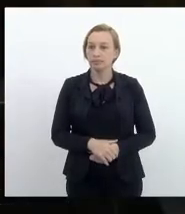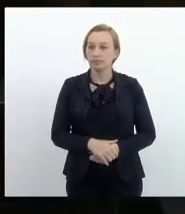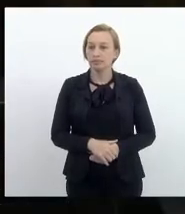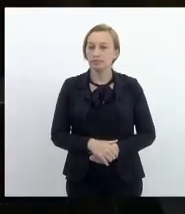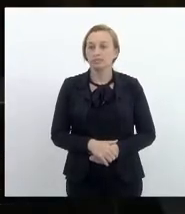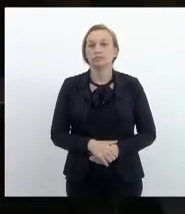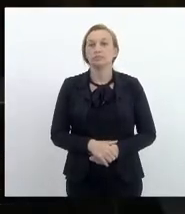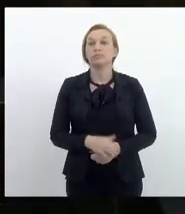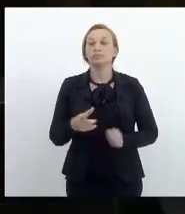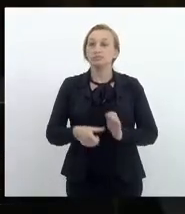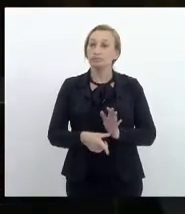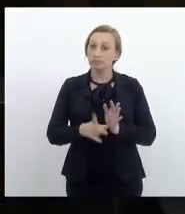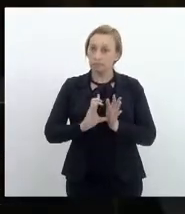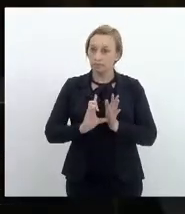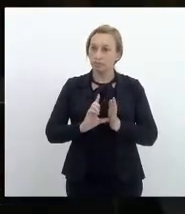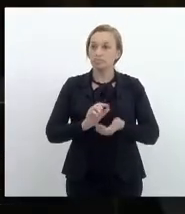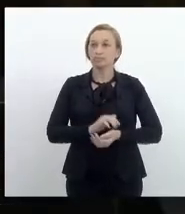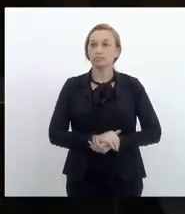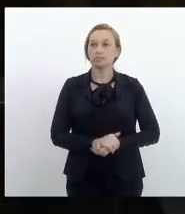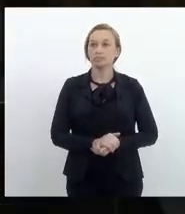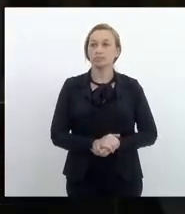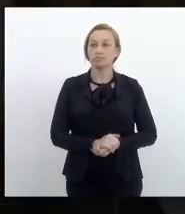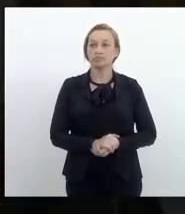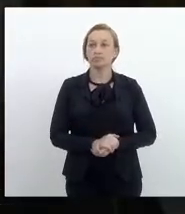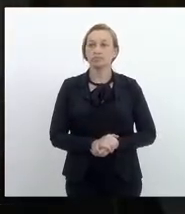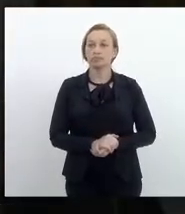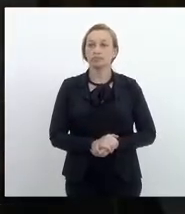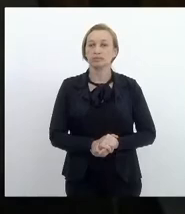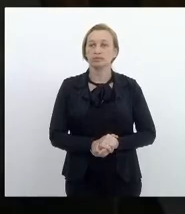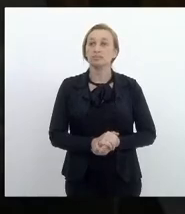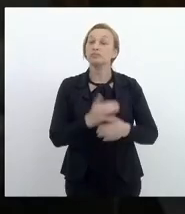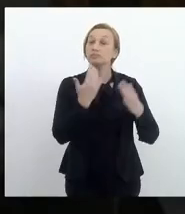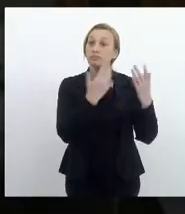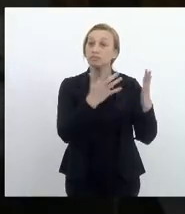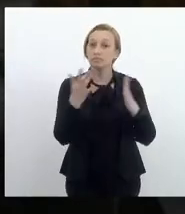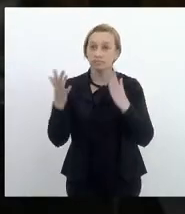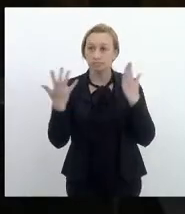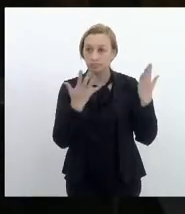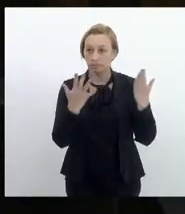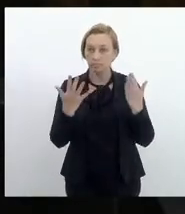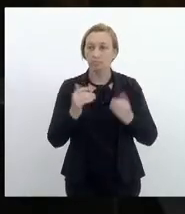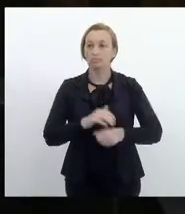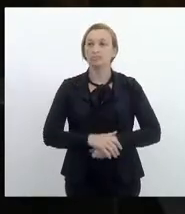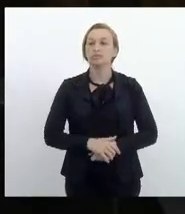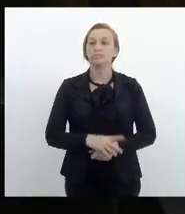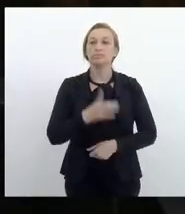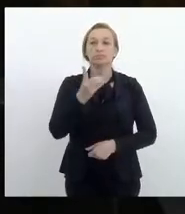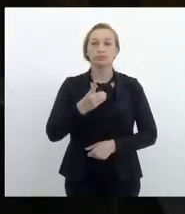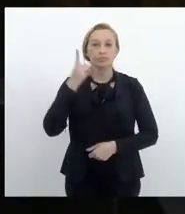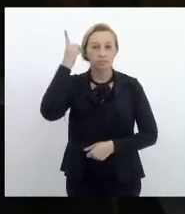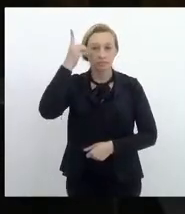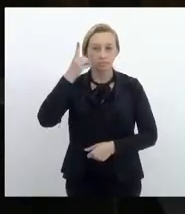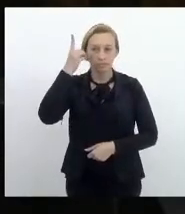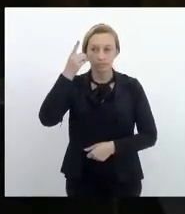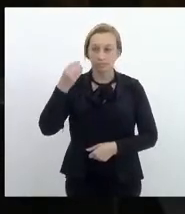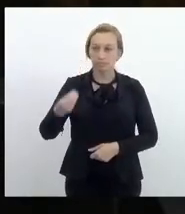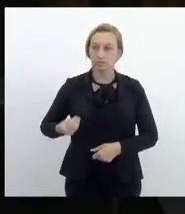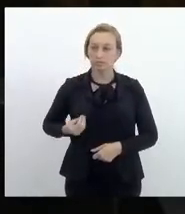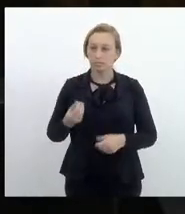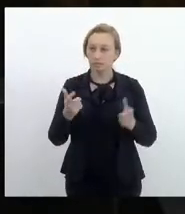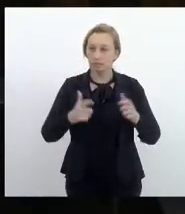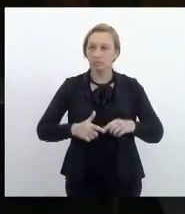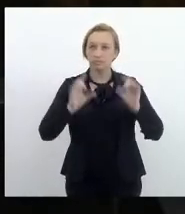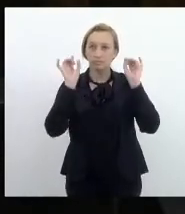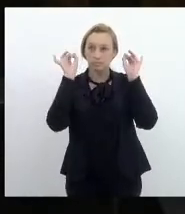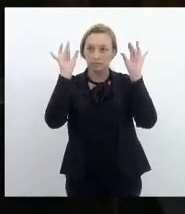queria antes complementar as deputadas e deputados presente em